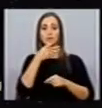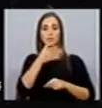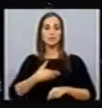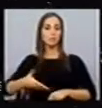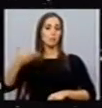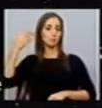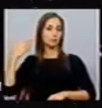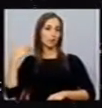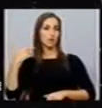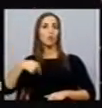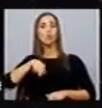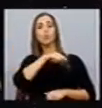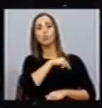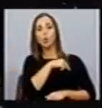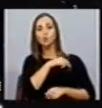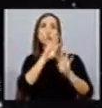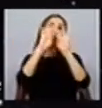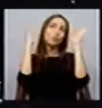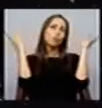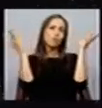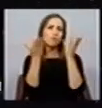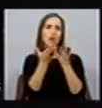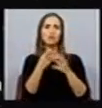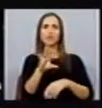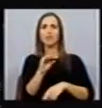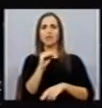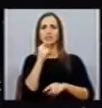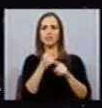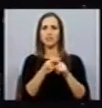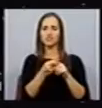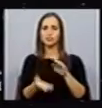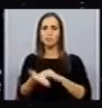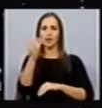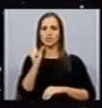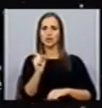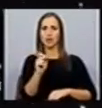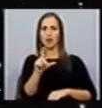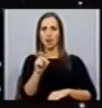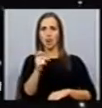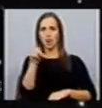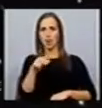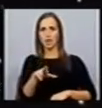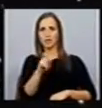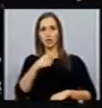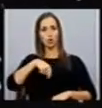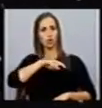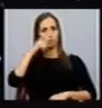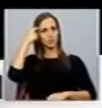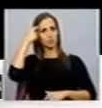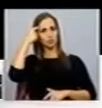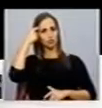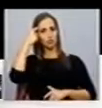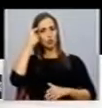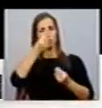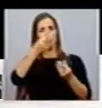o nosso universo tem pelo menos 10 vezes mais galáxias do que aquilo que nós pensávamos. Portanto, é muito mais